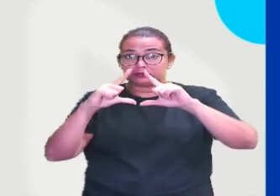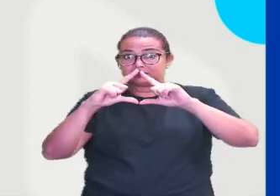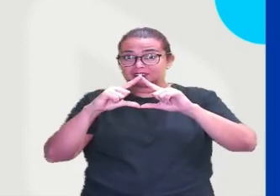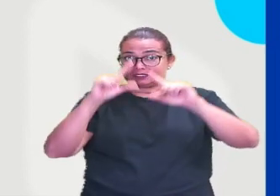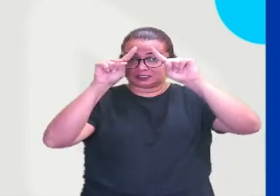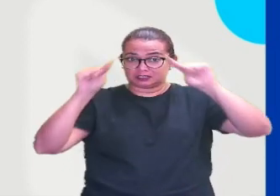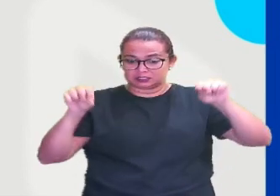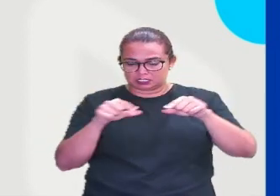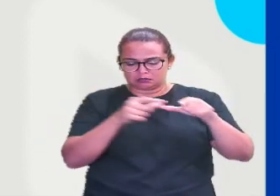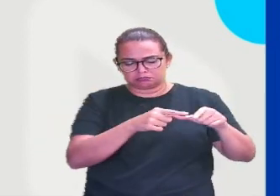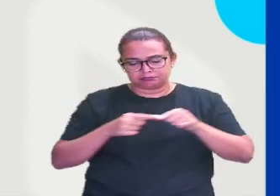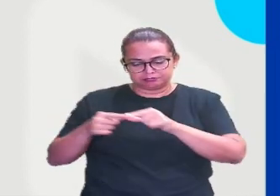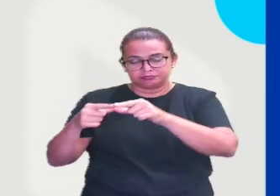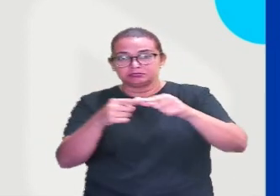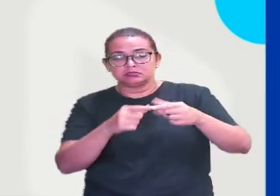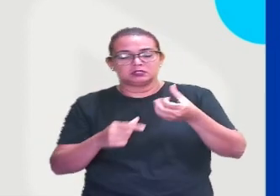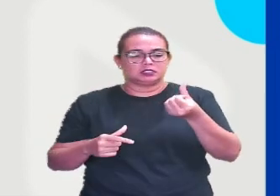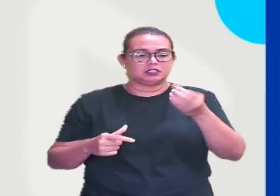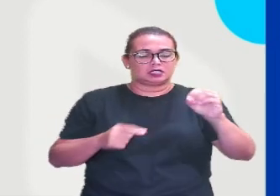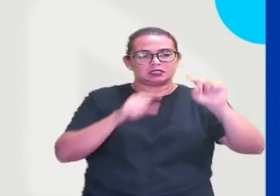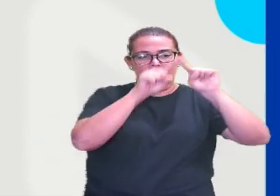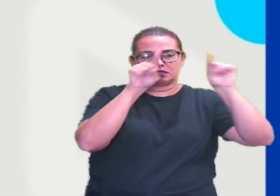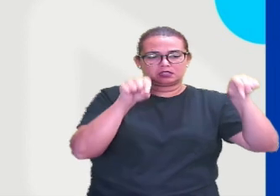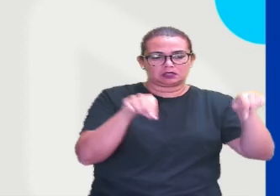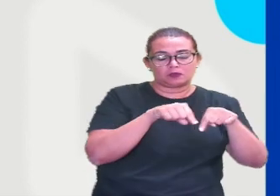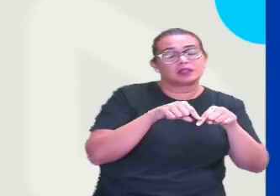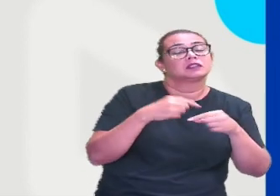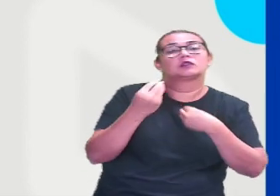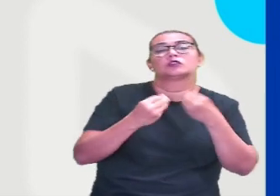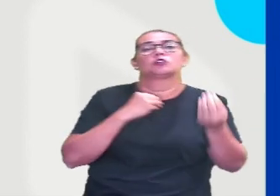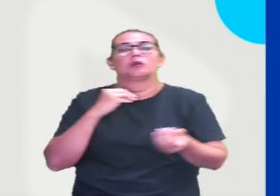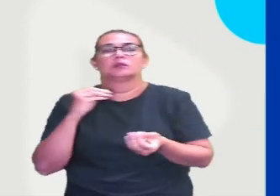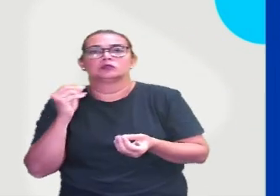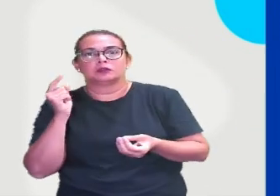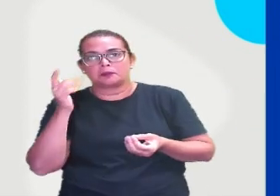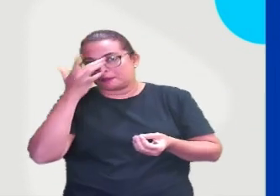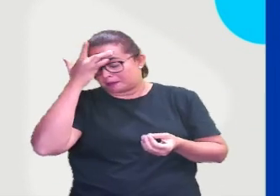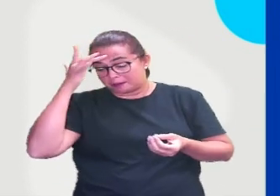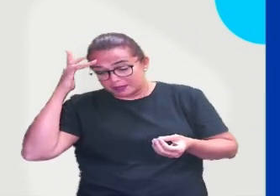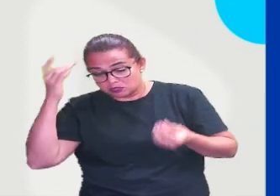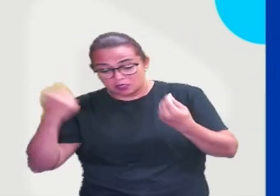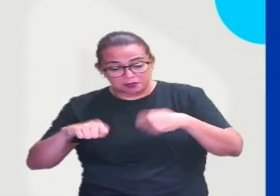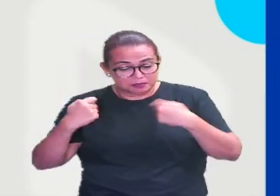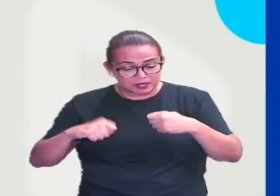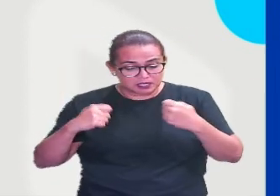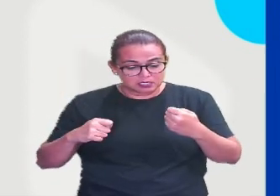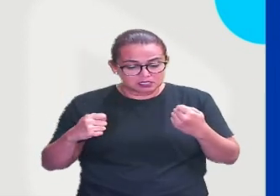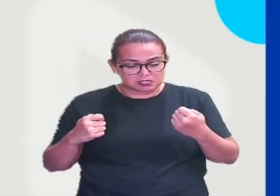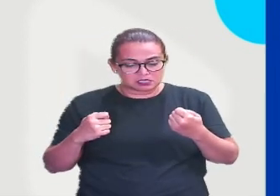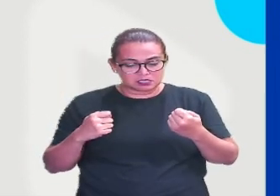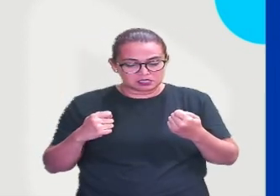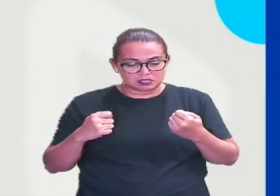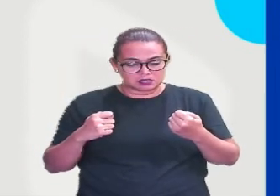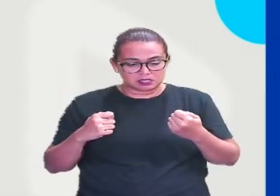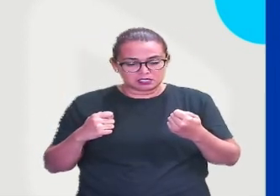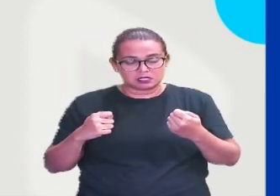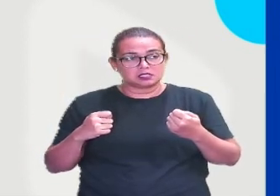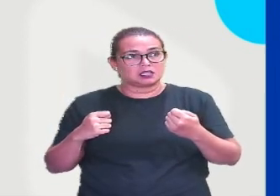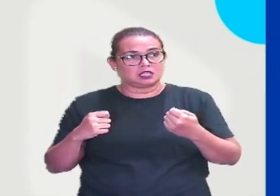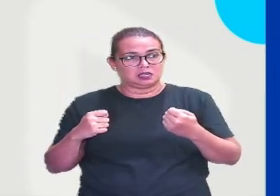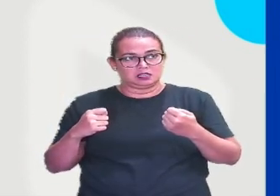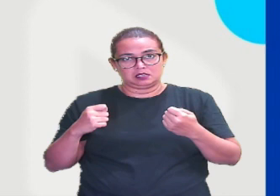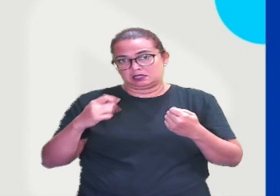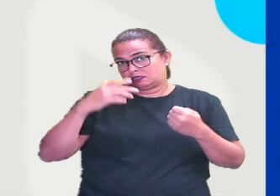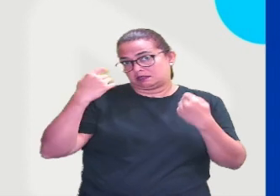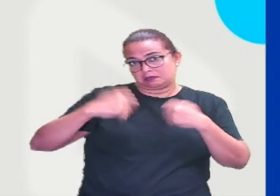peças quadradas. Sabendo que para jogar esse jogo, as pessoas precisam ser igualmente